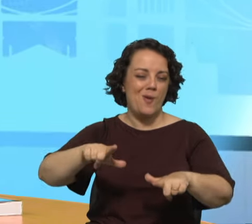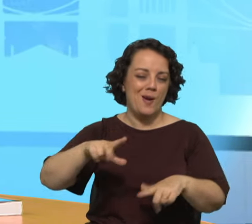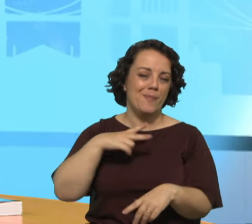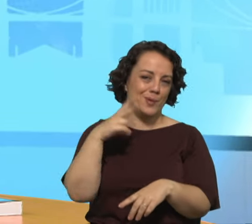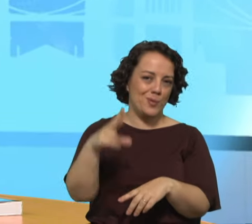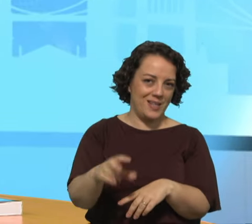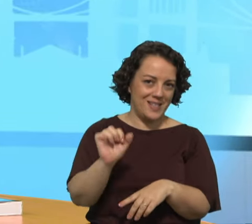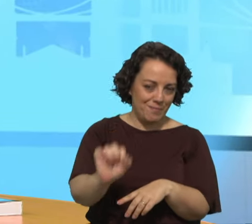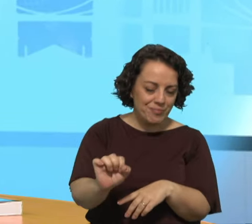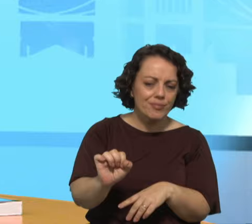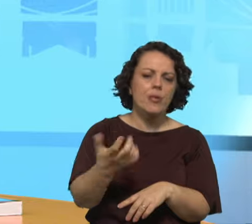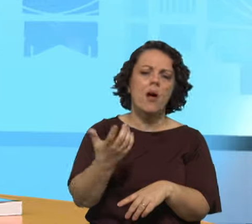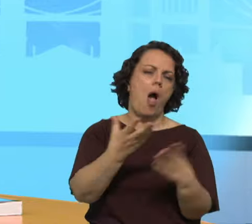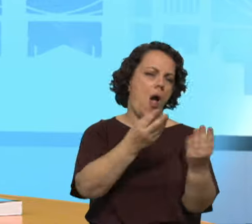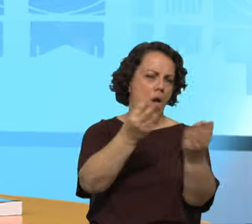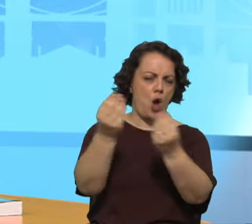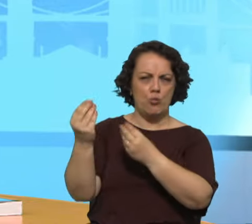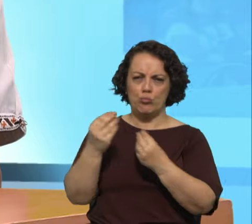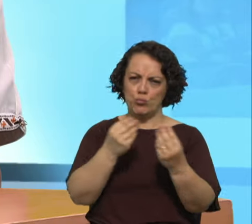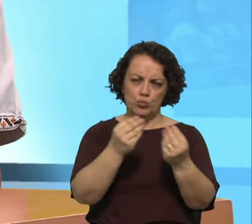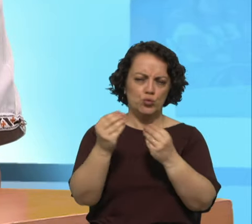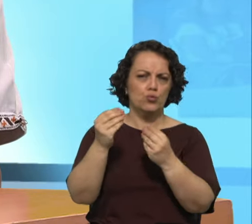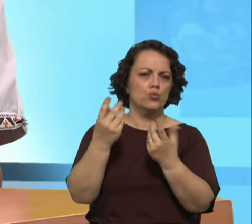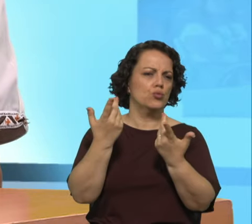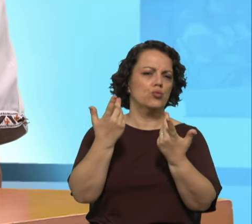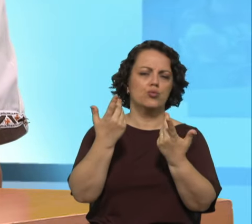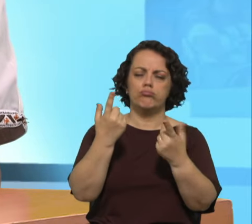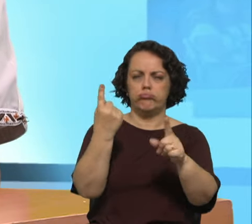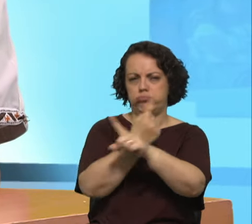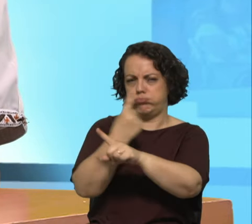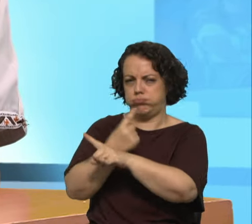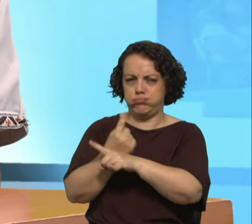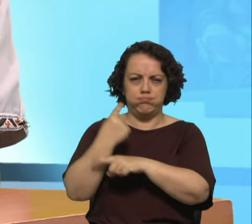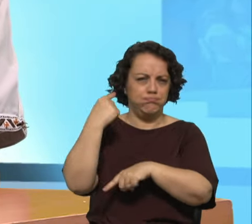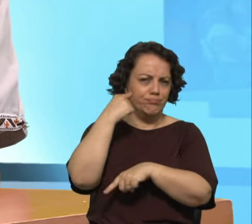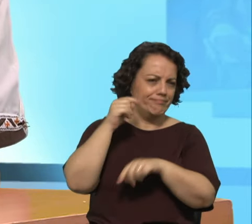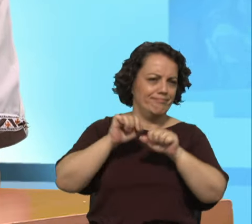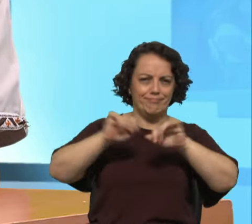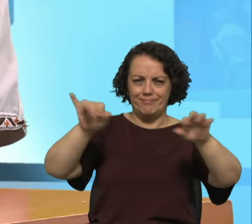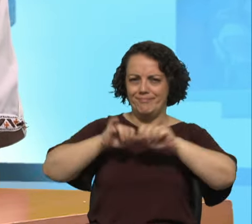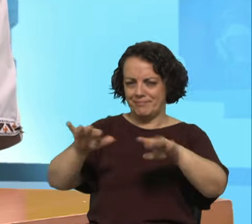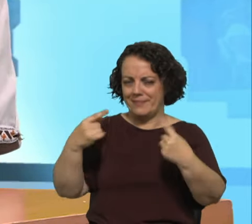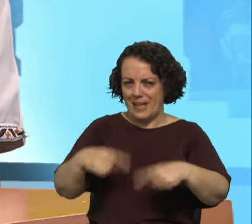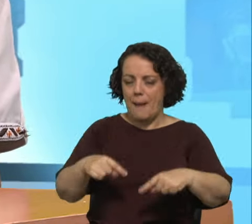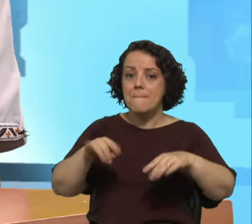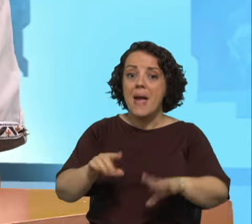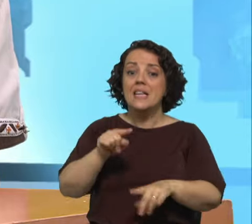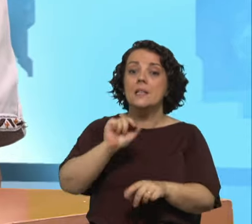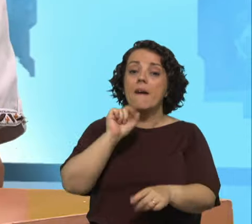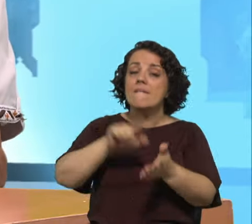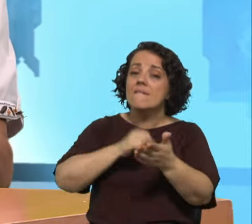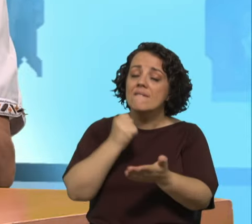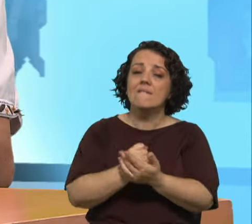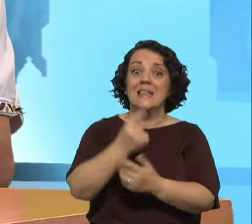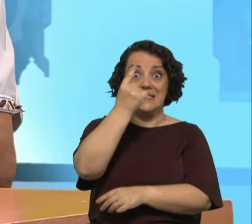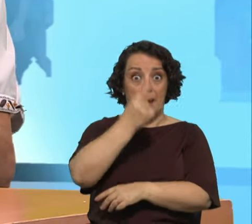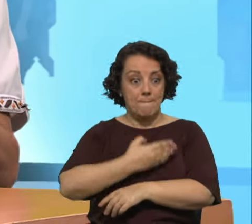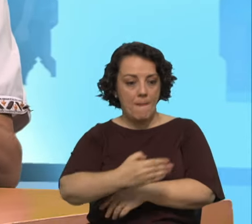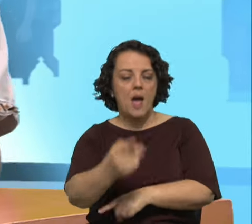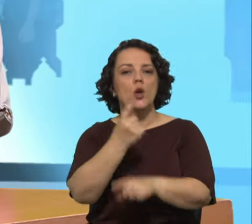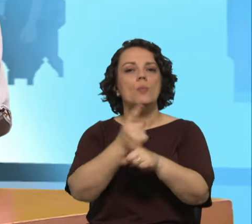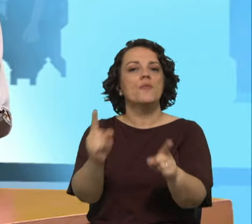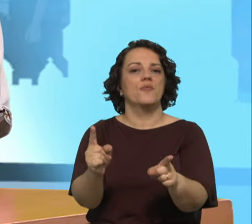reproduzidas em muitos em muitos espaços mediáticos mas acontece semana após semana ora Há